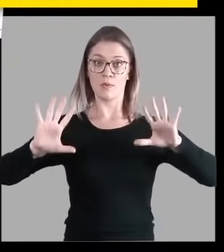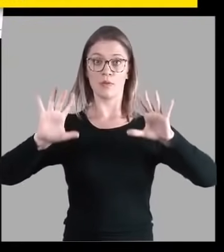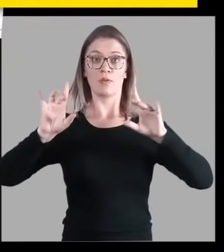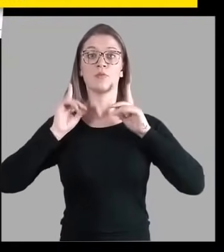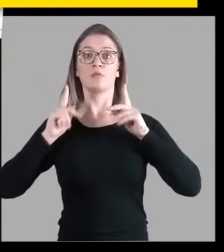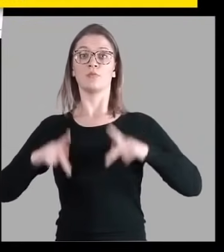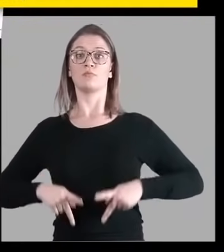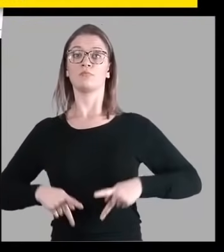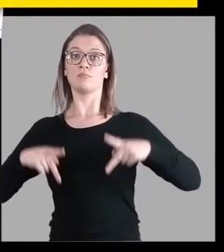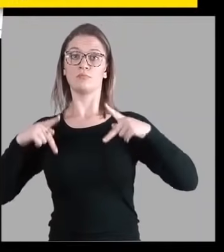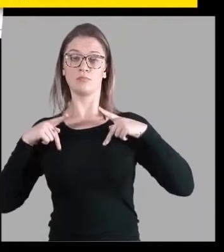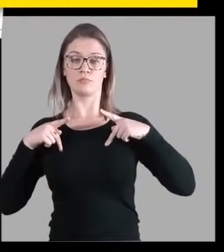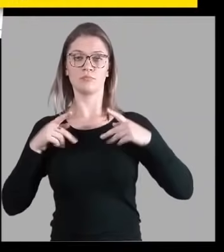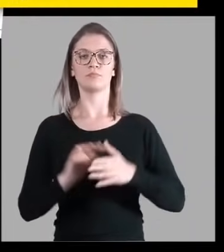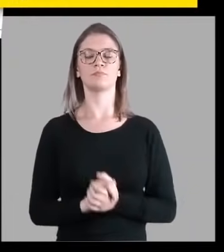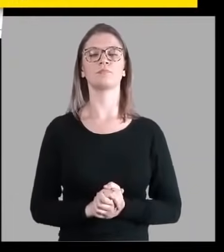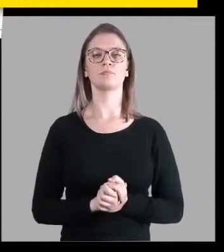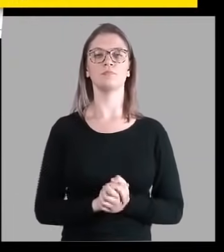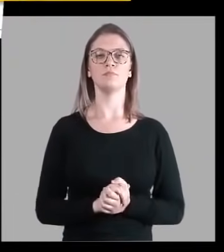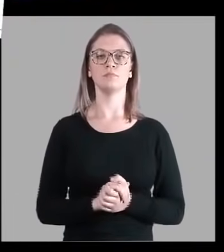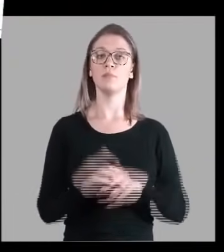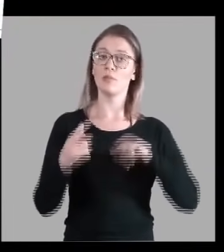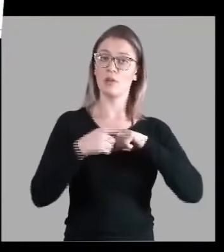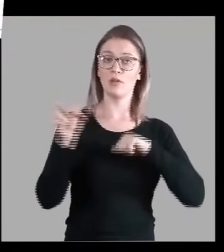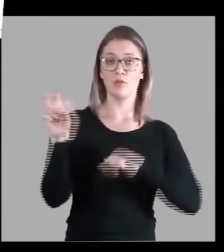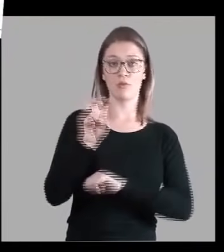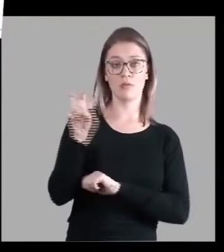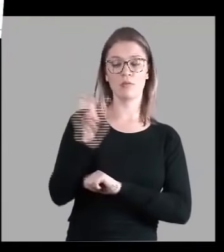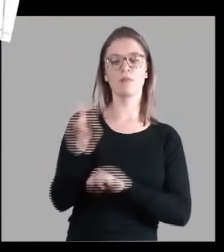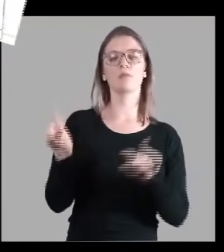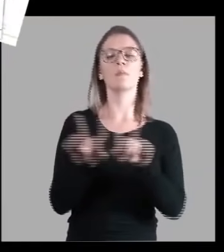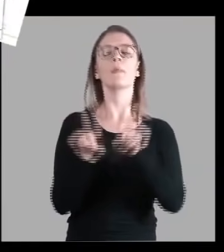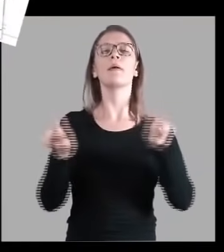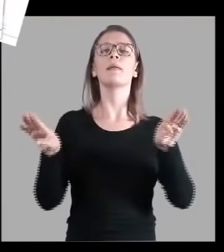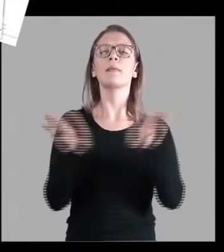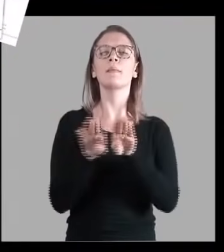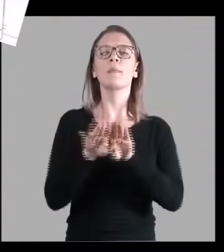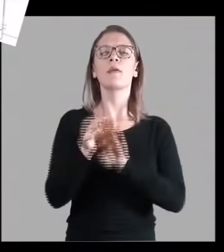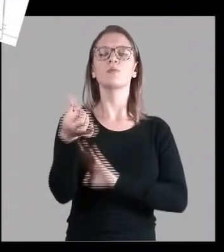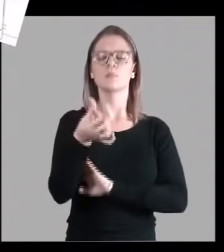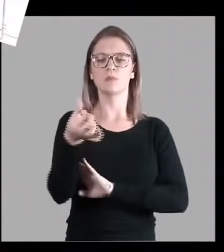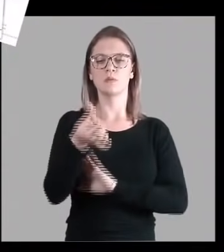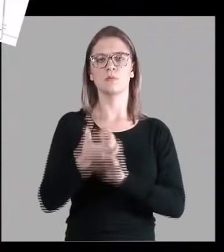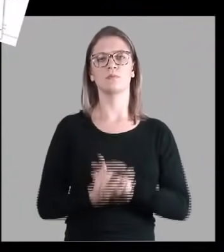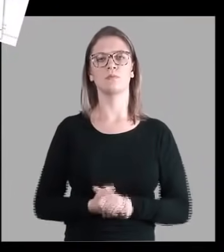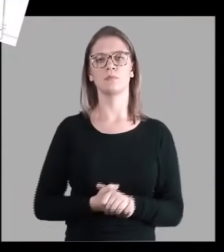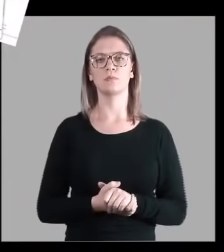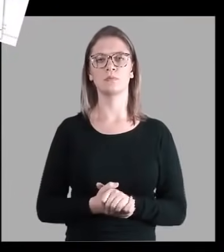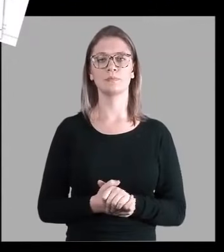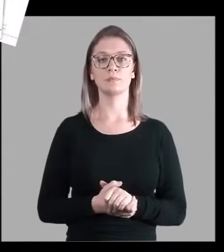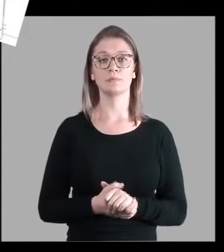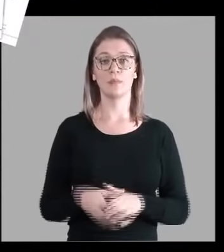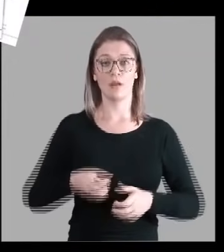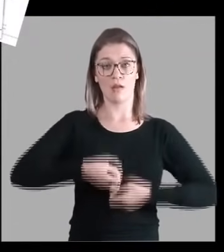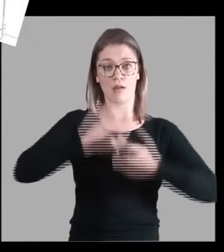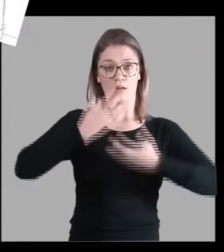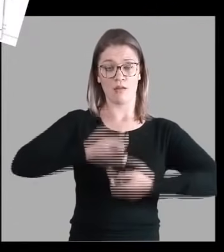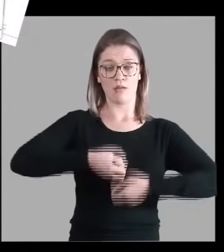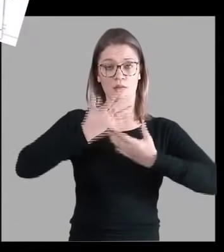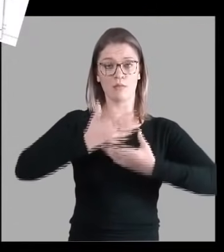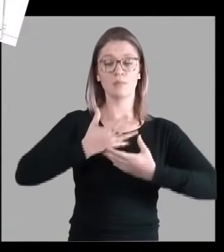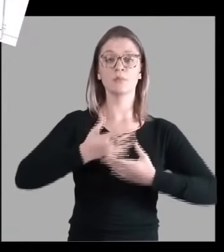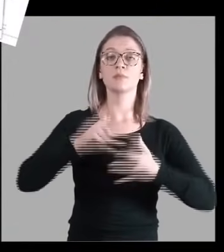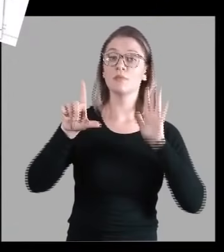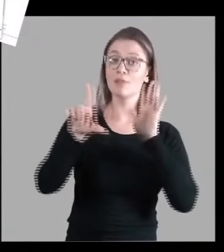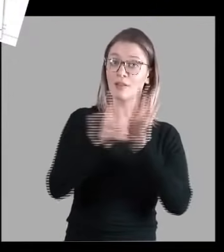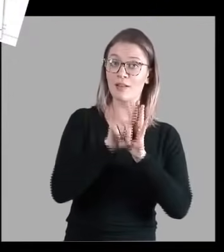dignidade. O artigo 5º é muito importante também, mas atenção para o que nos diz o artigo 6º. Na interpretação desta lei, levar-se-ão em conta os